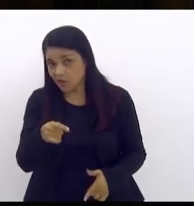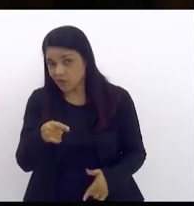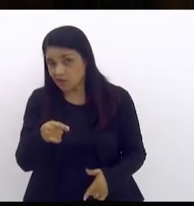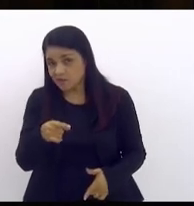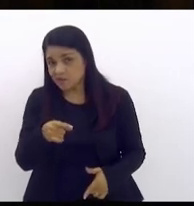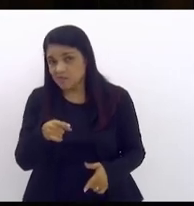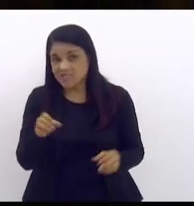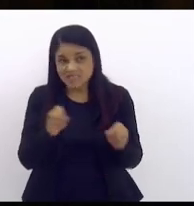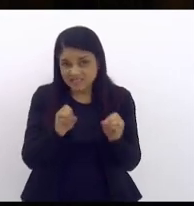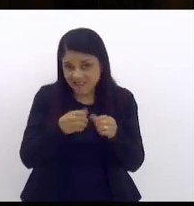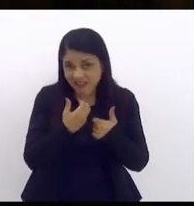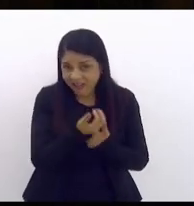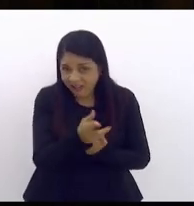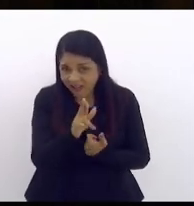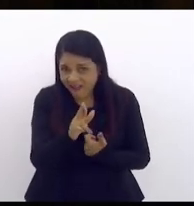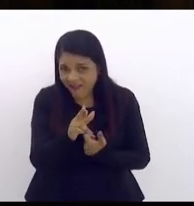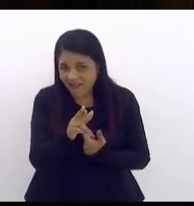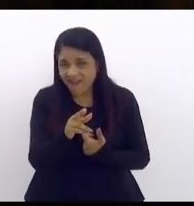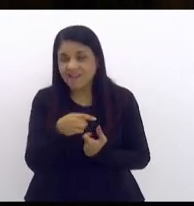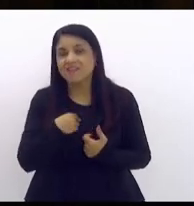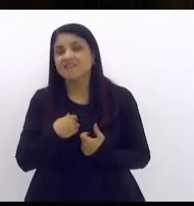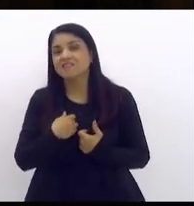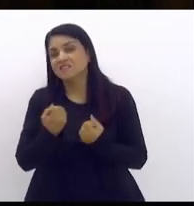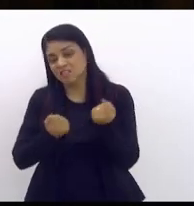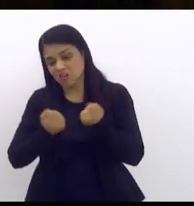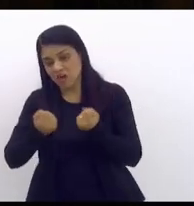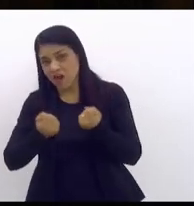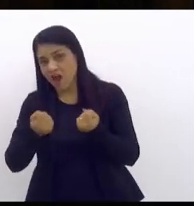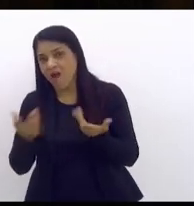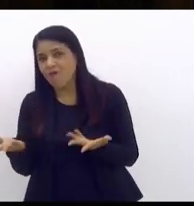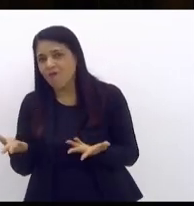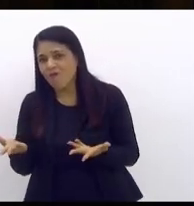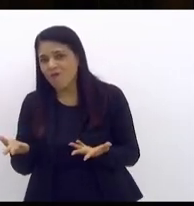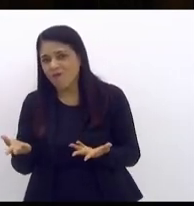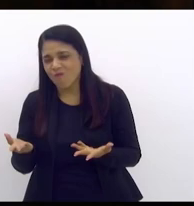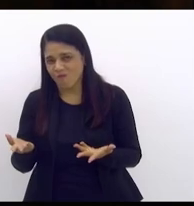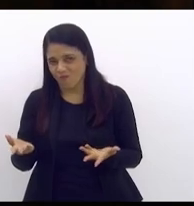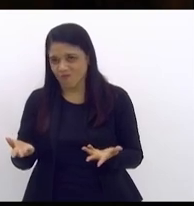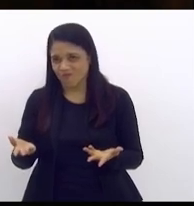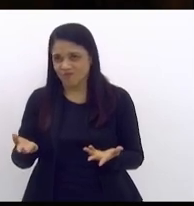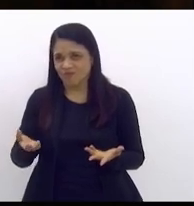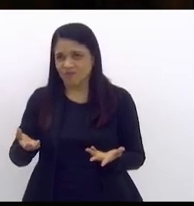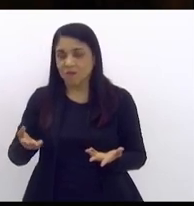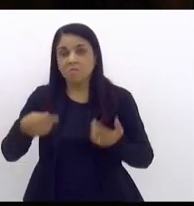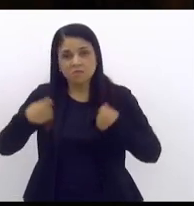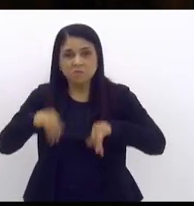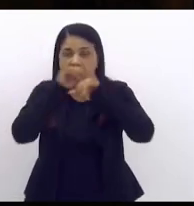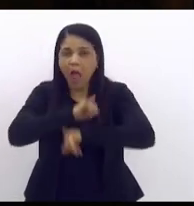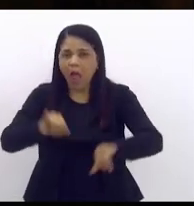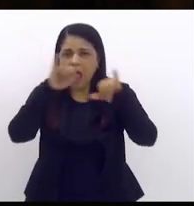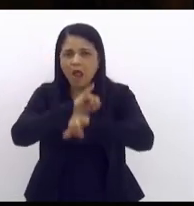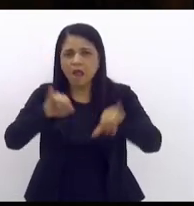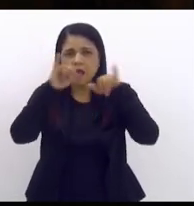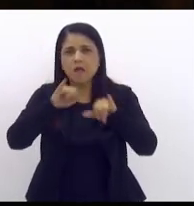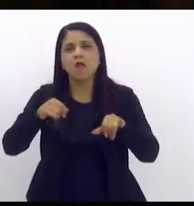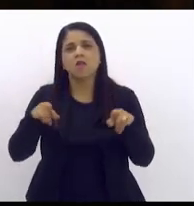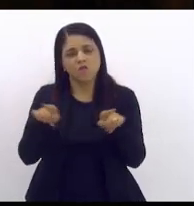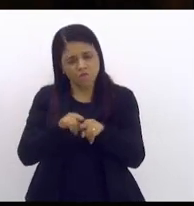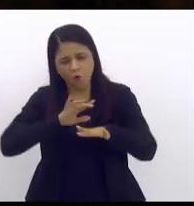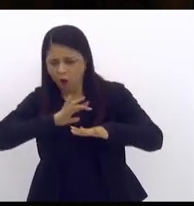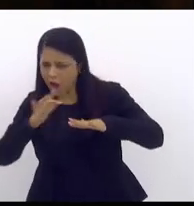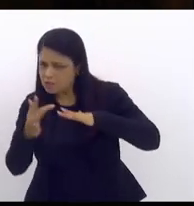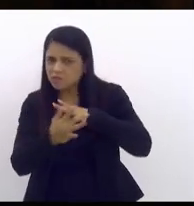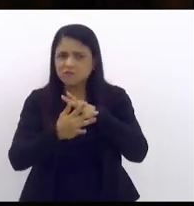nisso também. Então, eu acho um absurdo a gente ver esse tipo de cena e a gente não fazer um escândalo em relação a isso. E o que eu puder fazer em rede